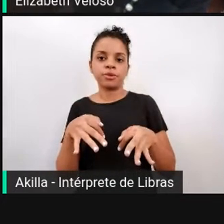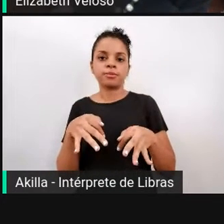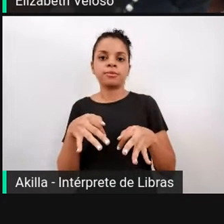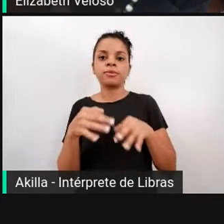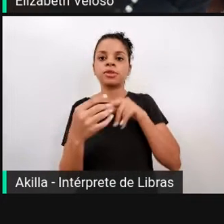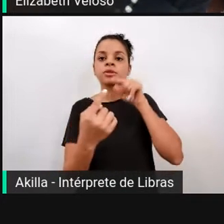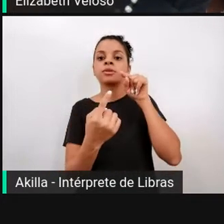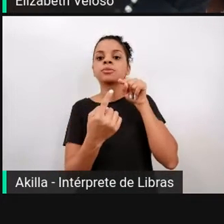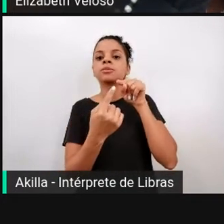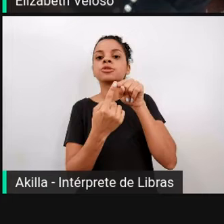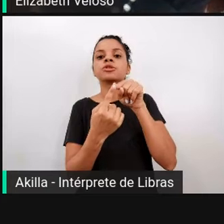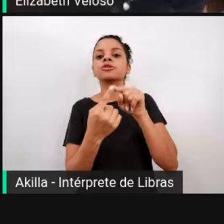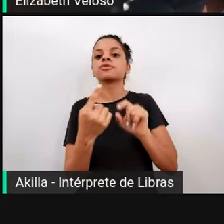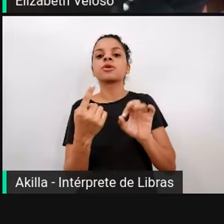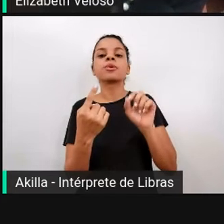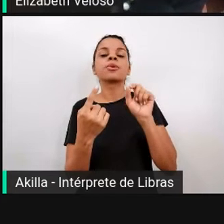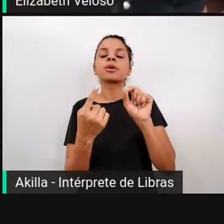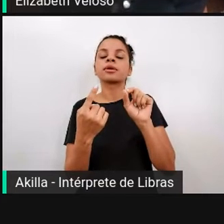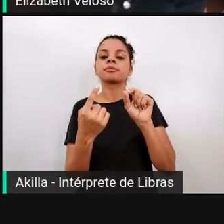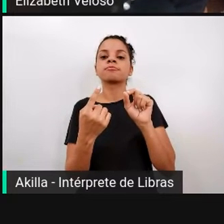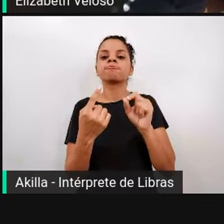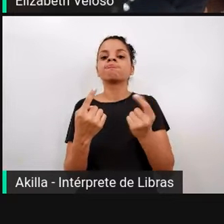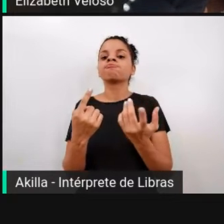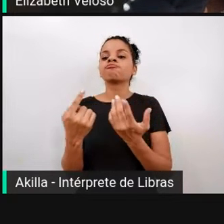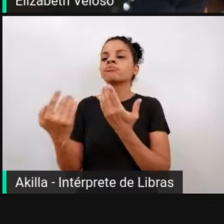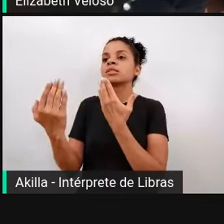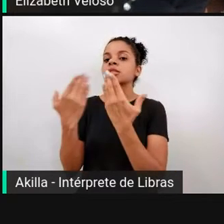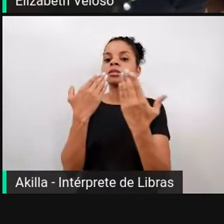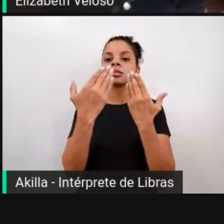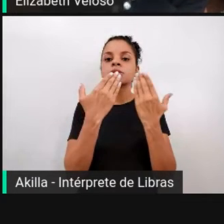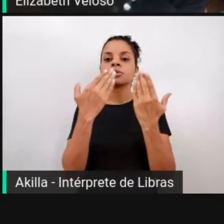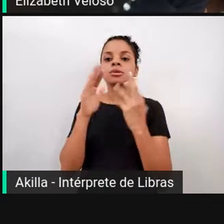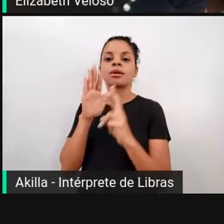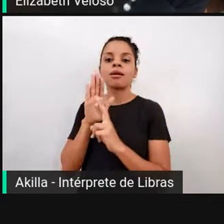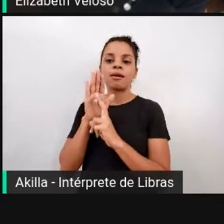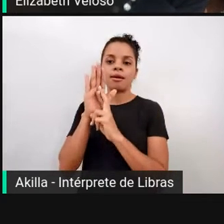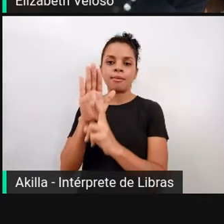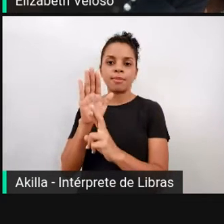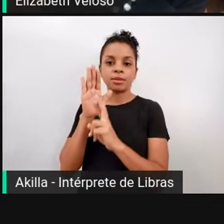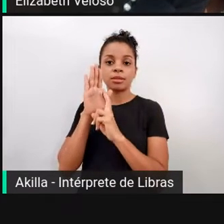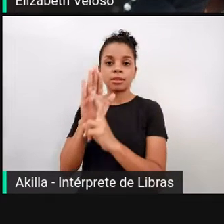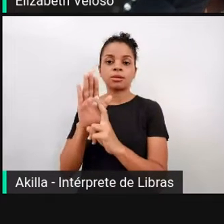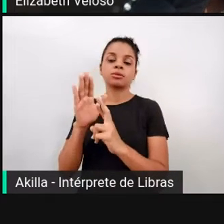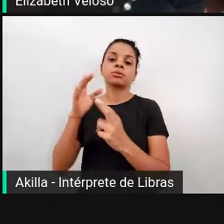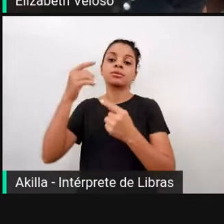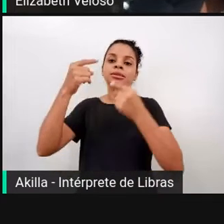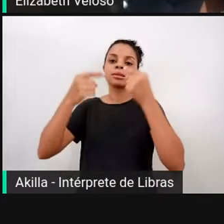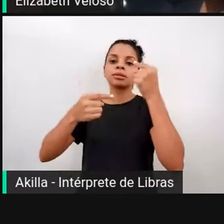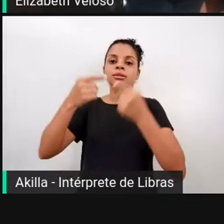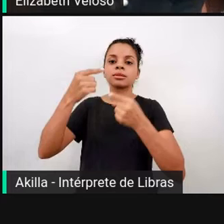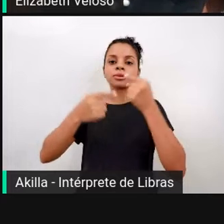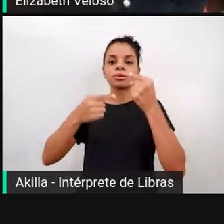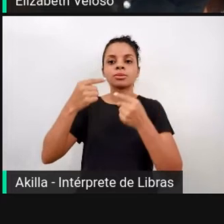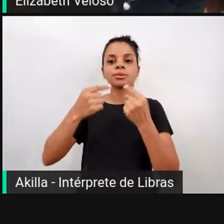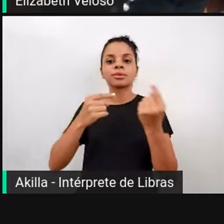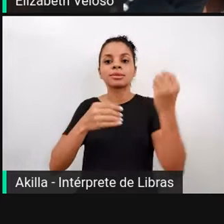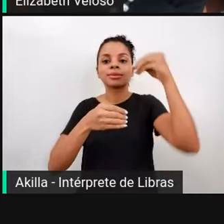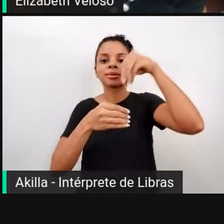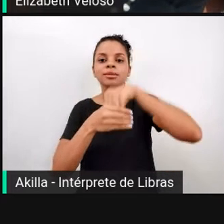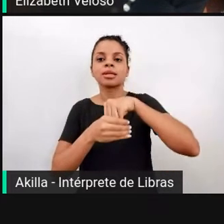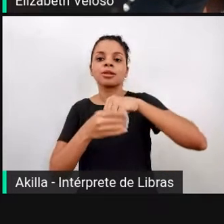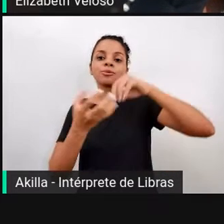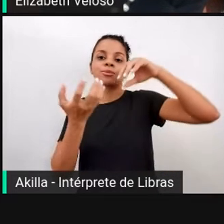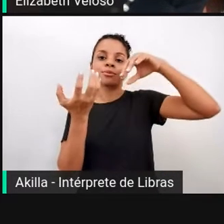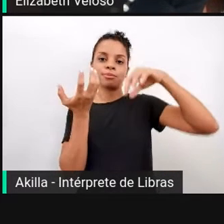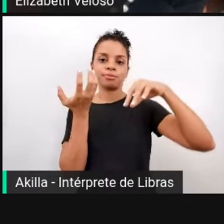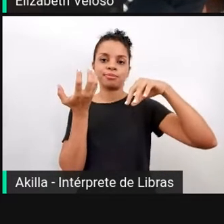as representações nos discursos no parlamento brasileiro especificamente, sobre as Big Techs.